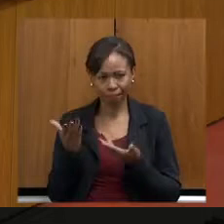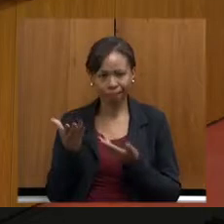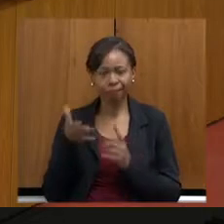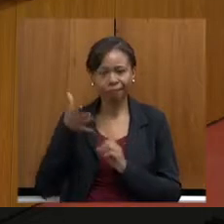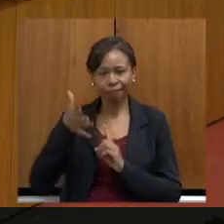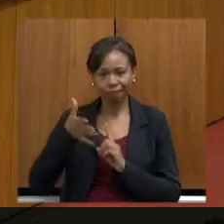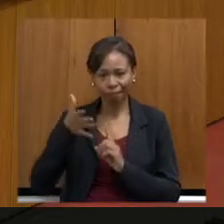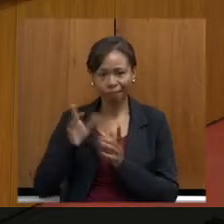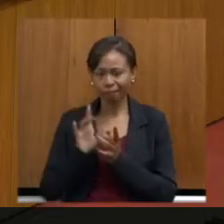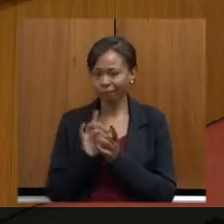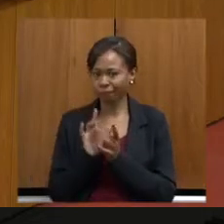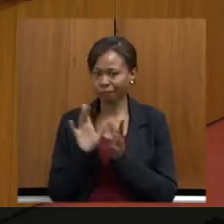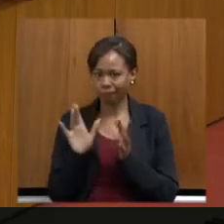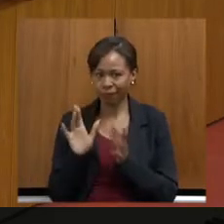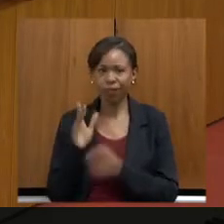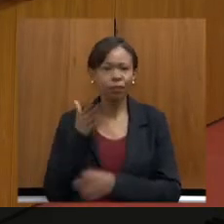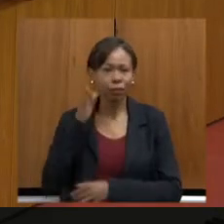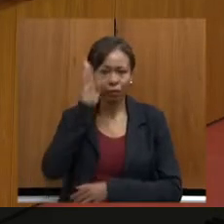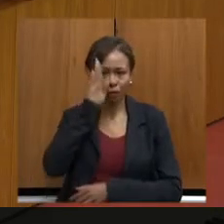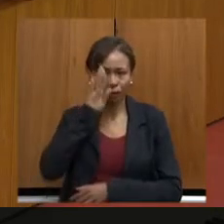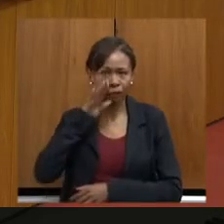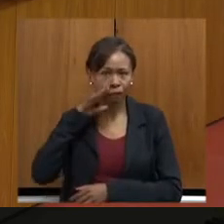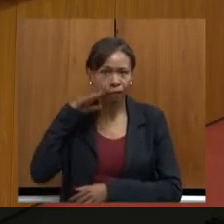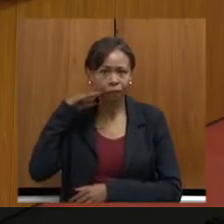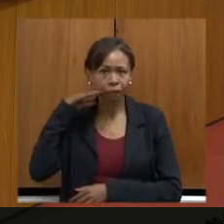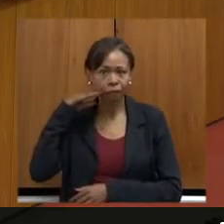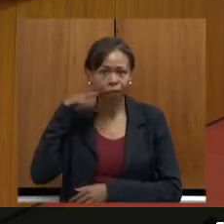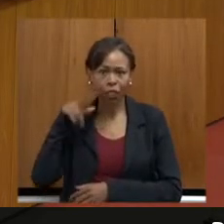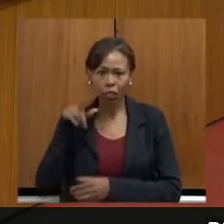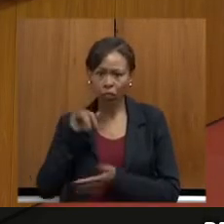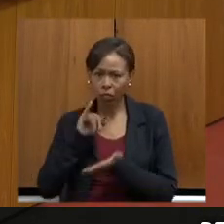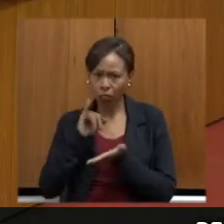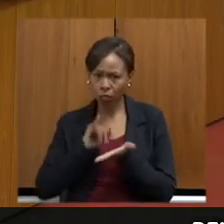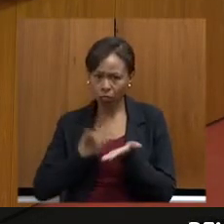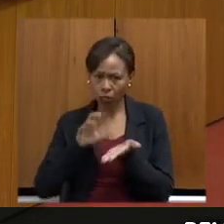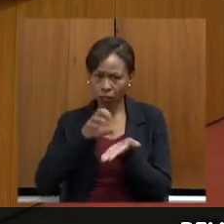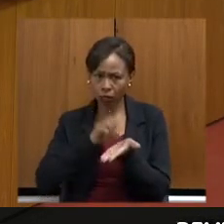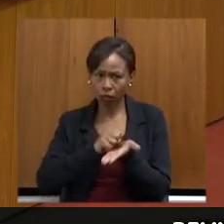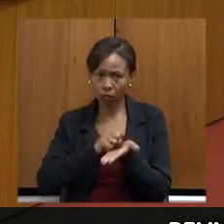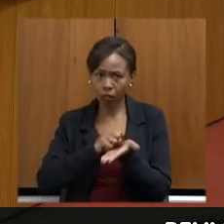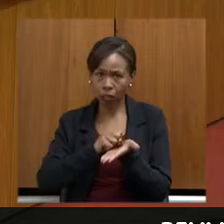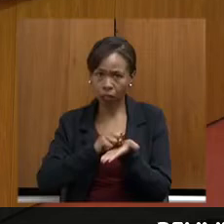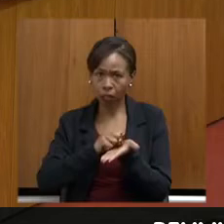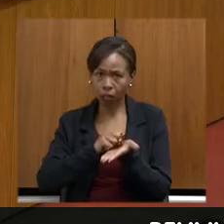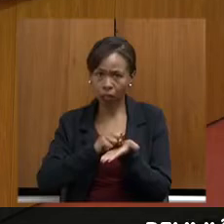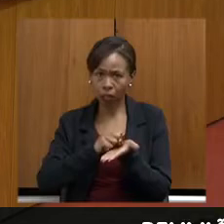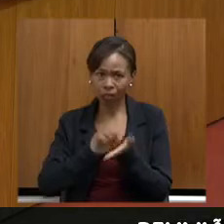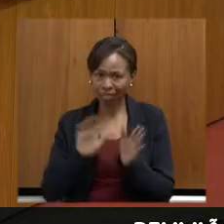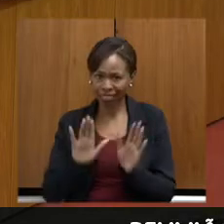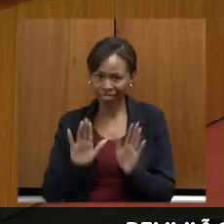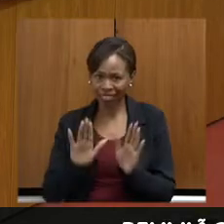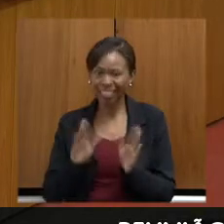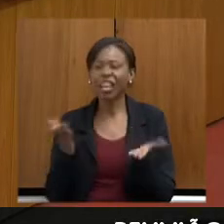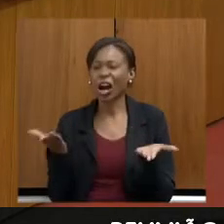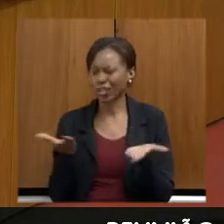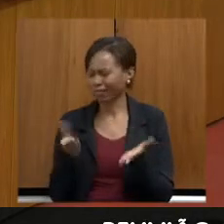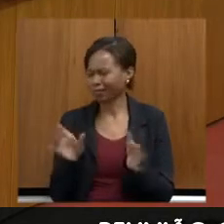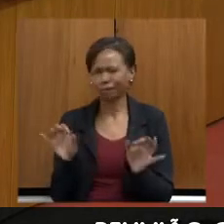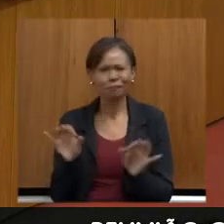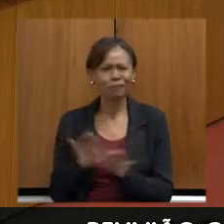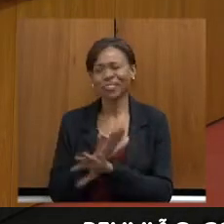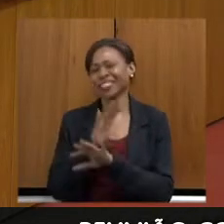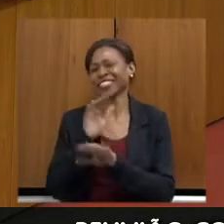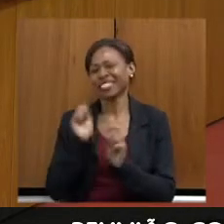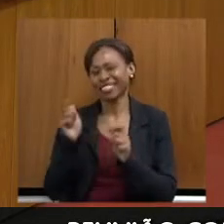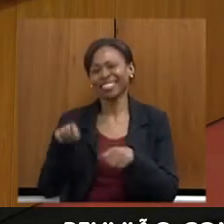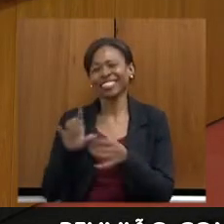Cerqueira o que se inscreveu Tá certo é tão pronto tá inscrito e tem a